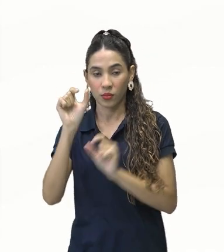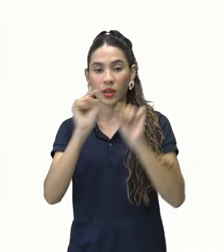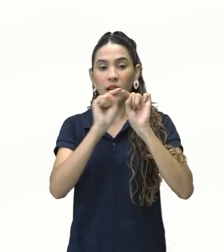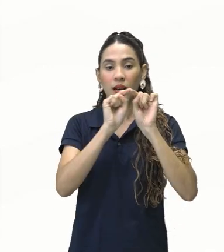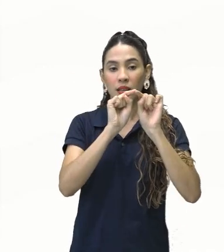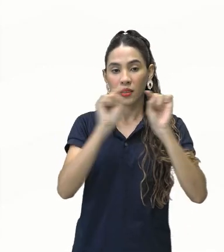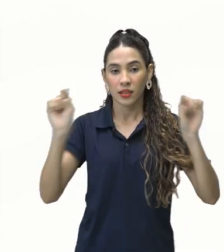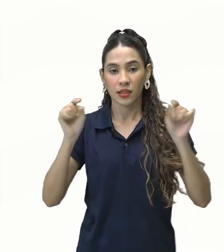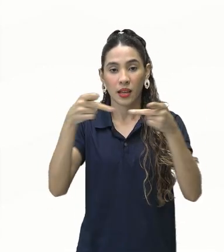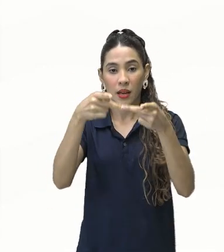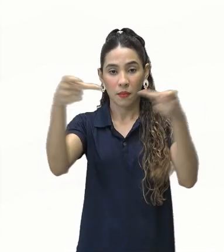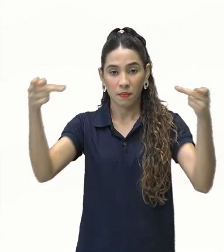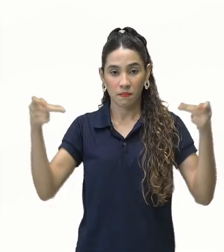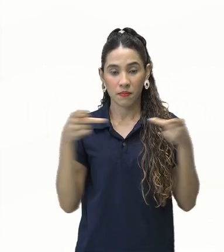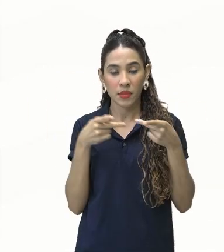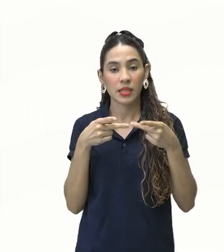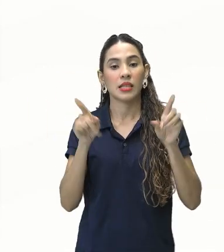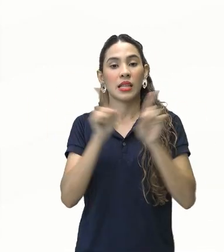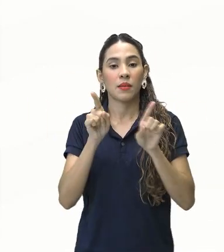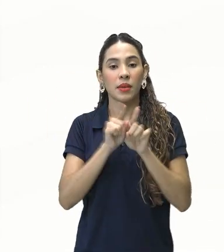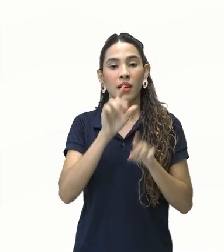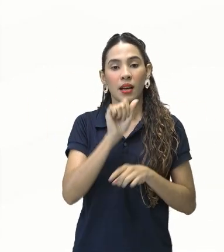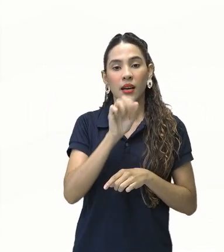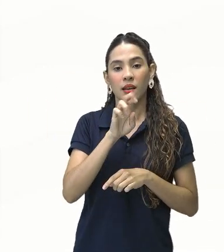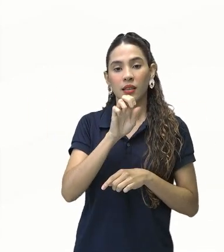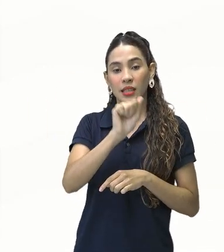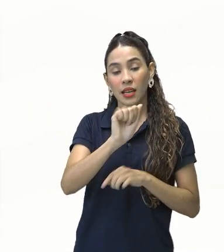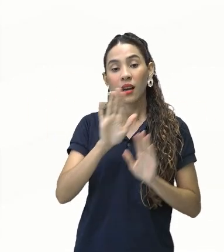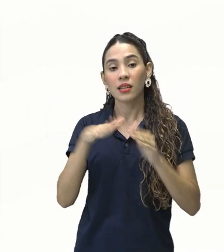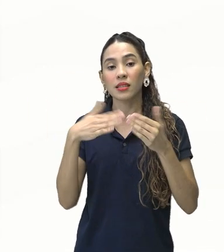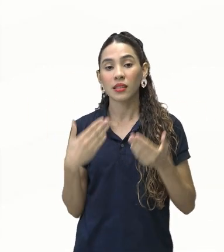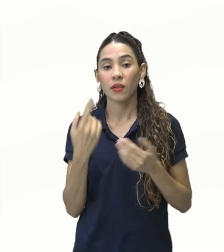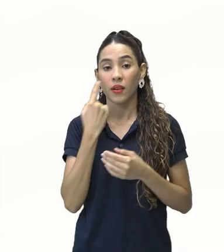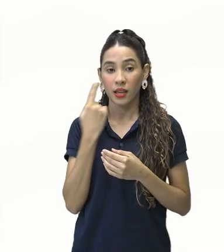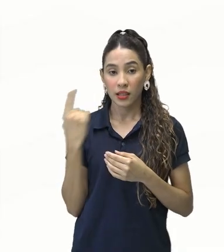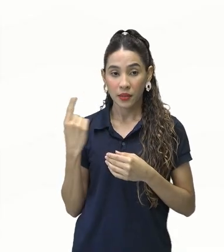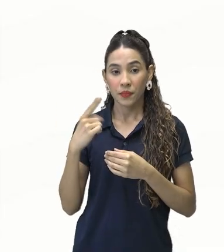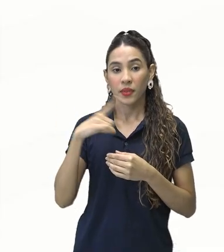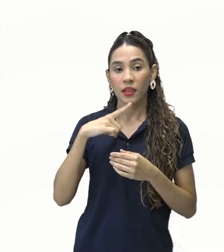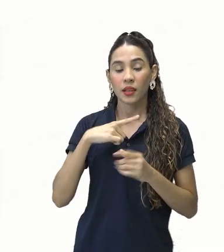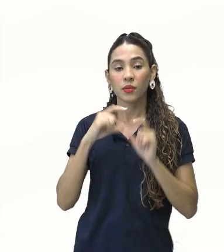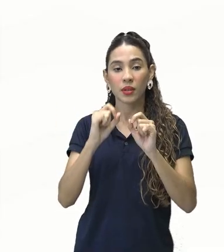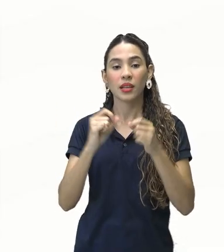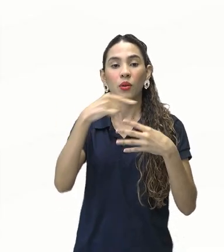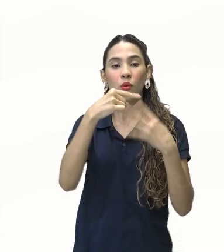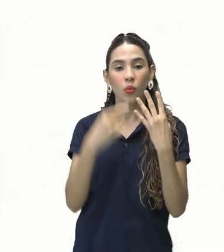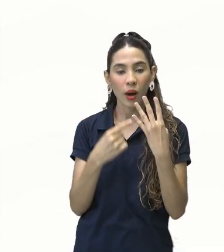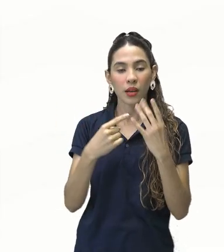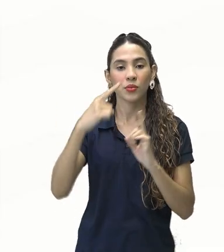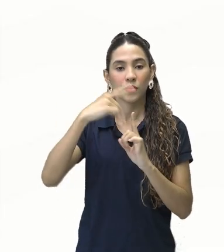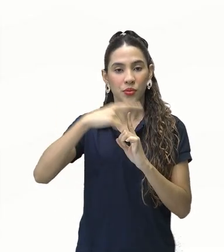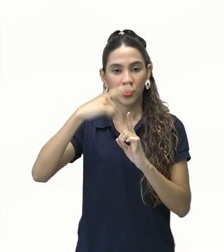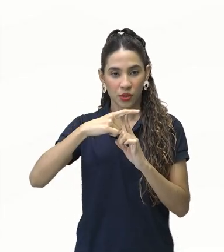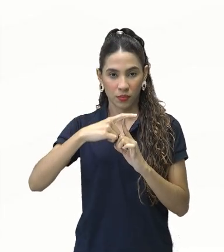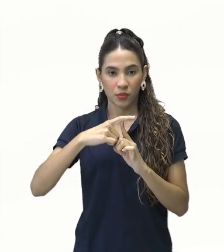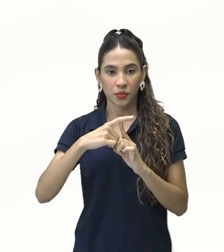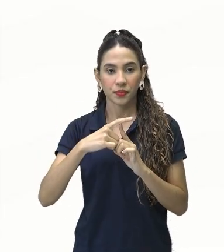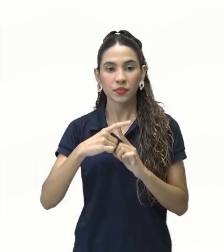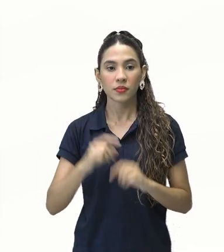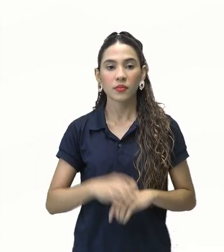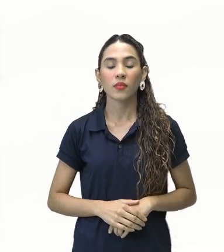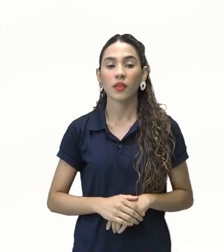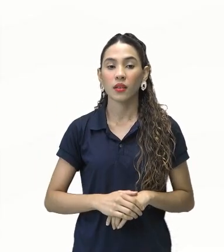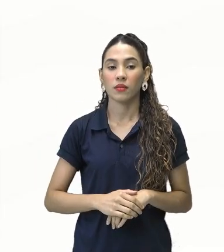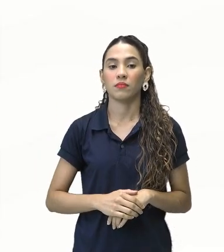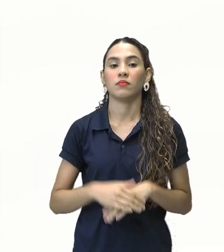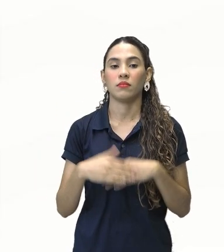linha, pizza e área, tá? Então, aqui nós temos 4 tipos, né,